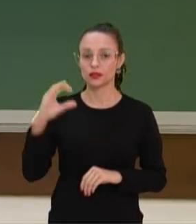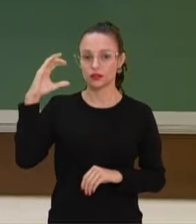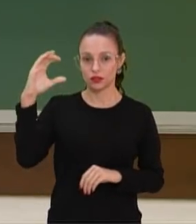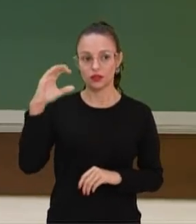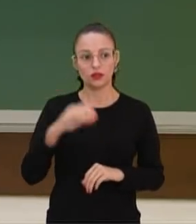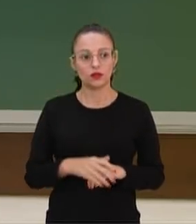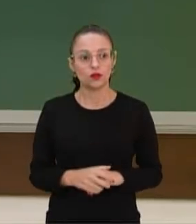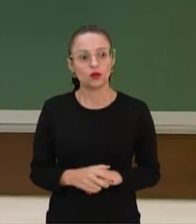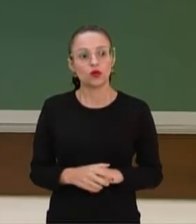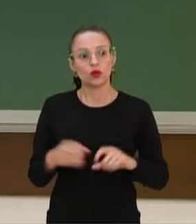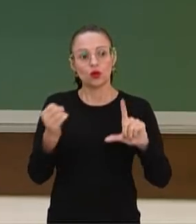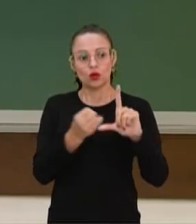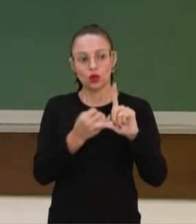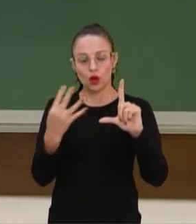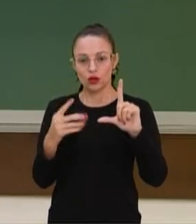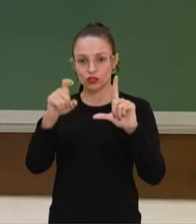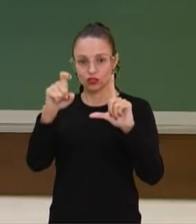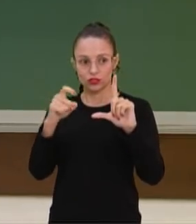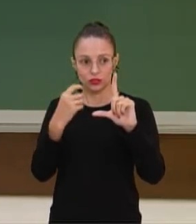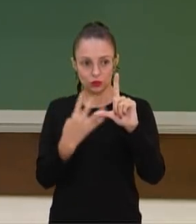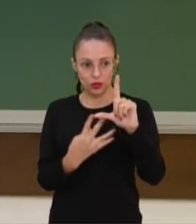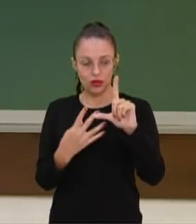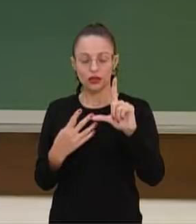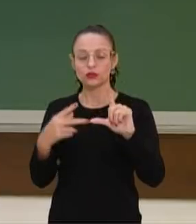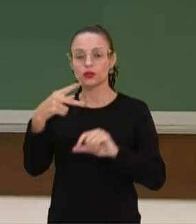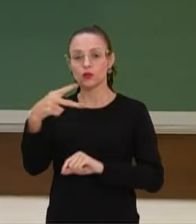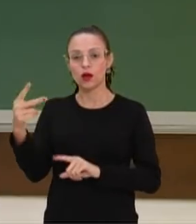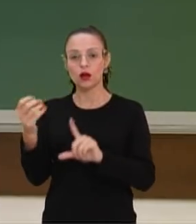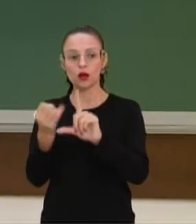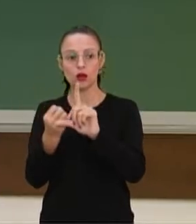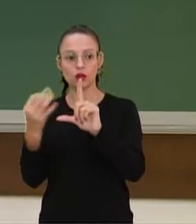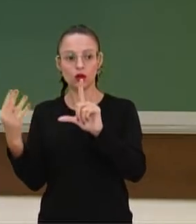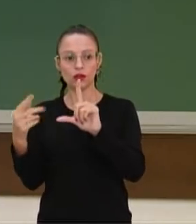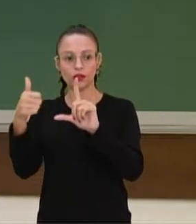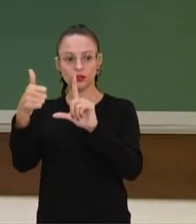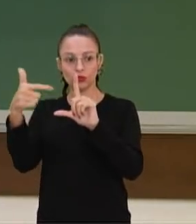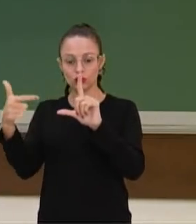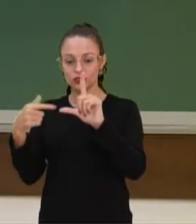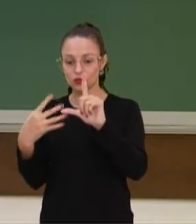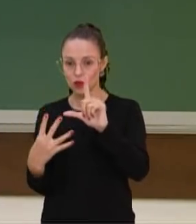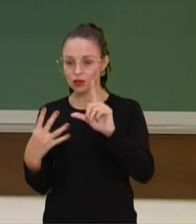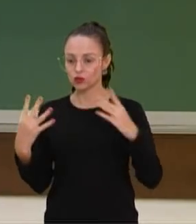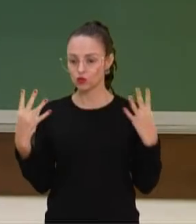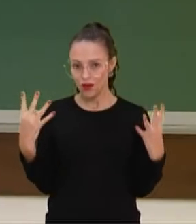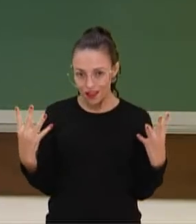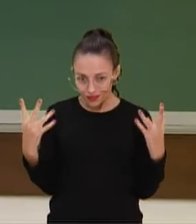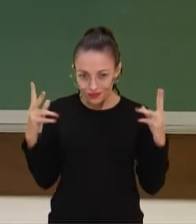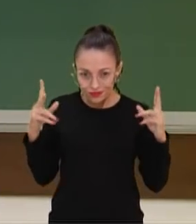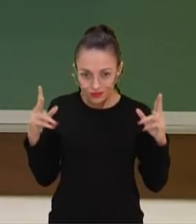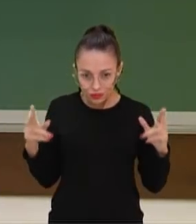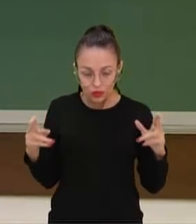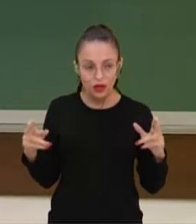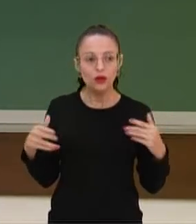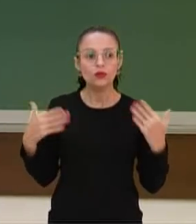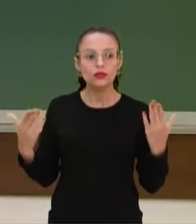C, log de x na base 4, log de 12 na base 4, olha, bases iguais, trabalha com a igualdade dos logaritmandos.